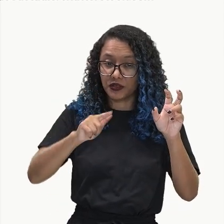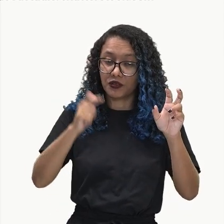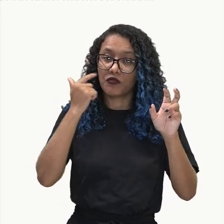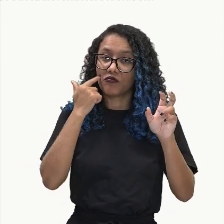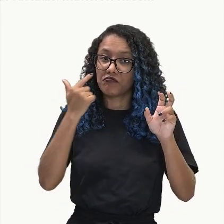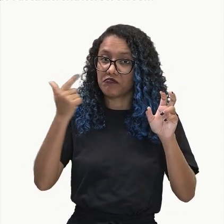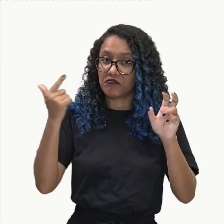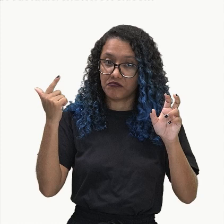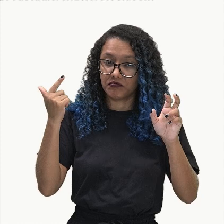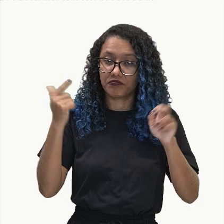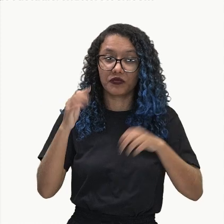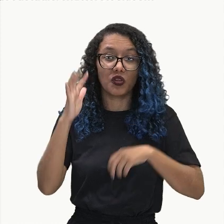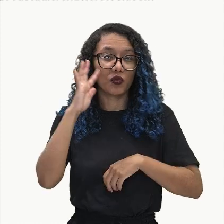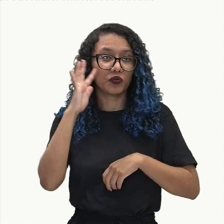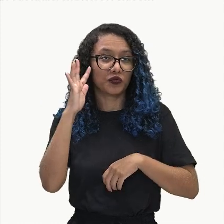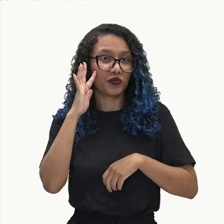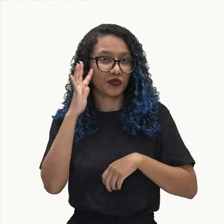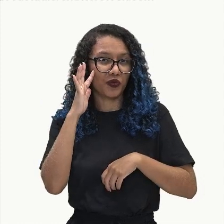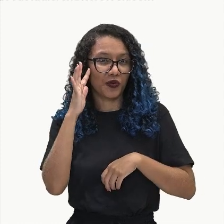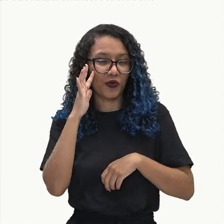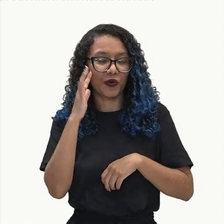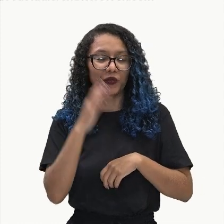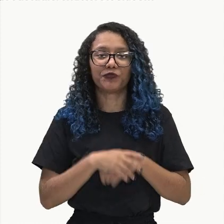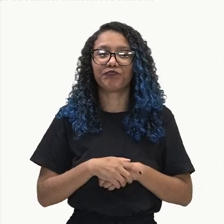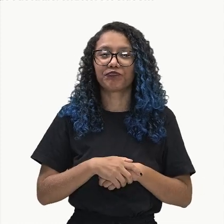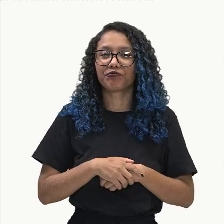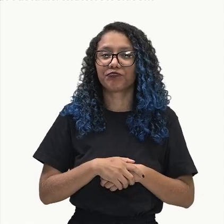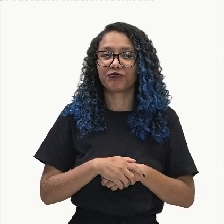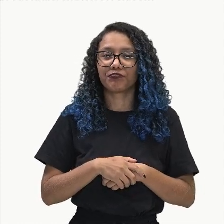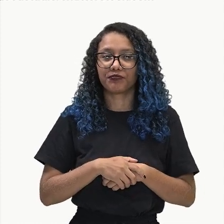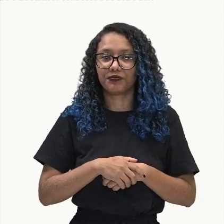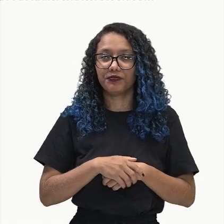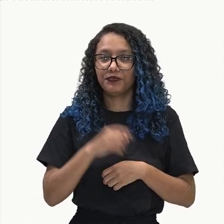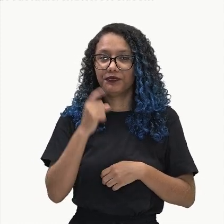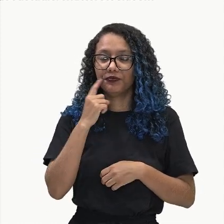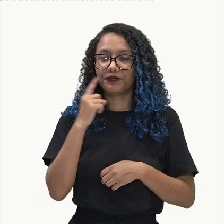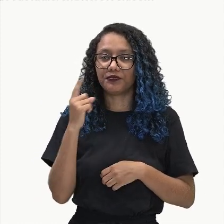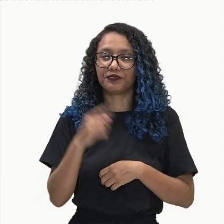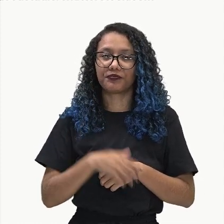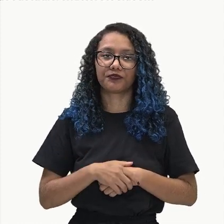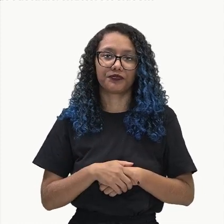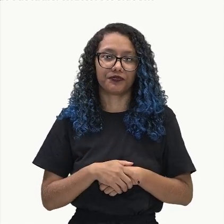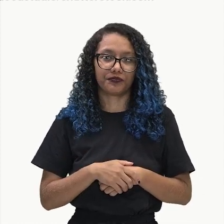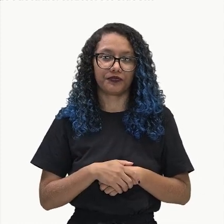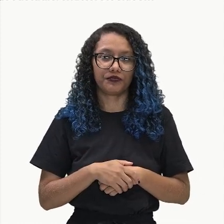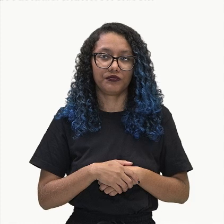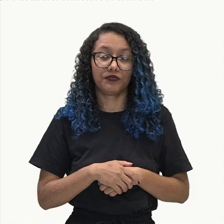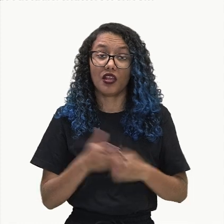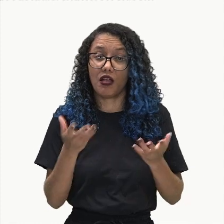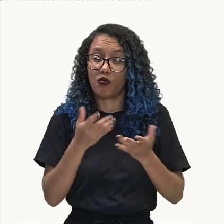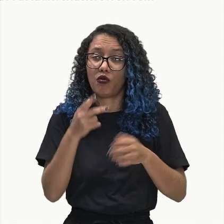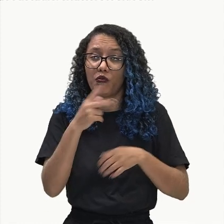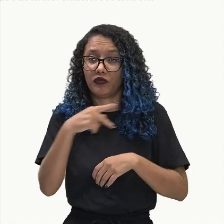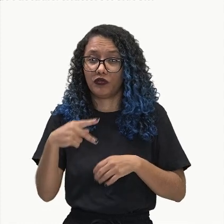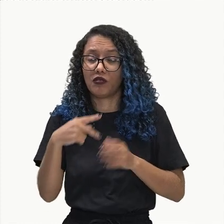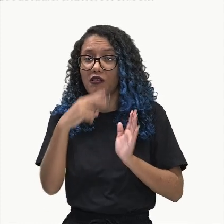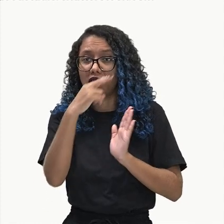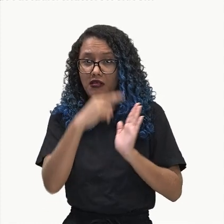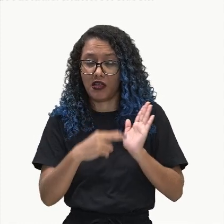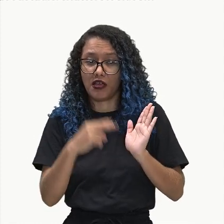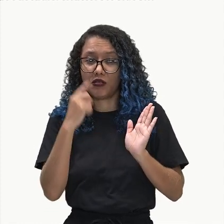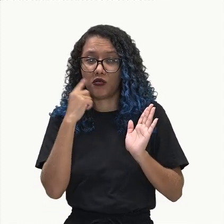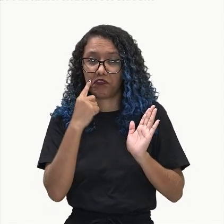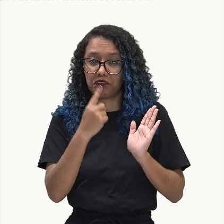muito divertido. Catalina le pergunta a sua madre, Mami, ¿dónde está mi osito de peluche?